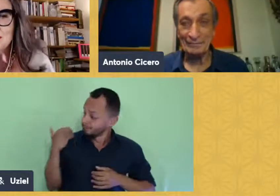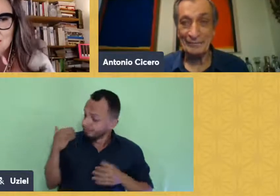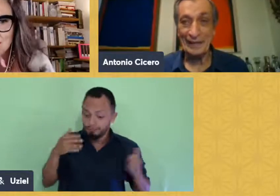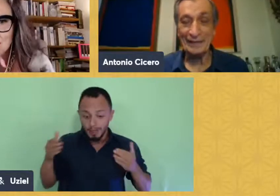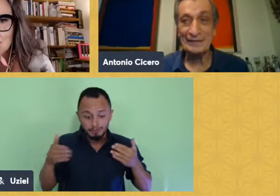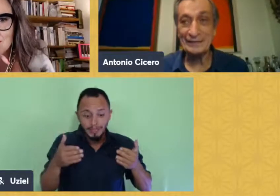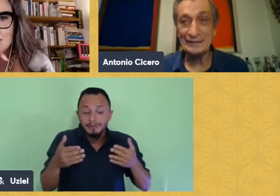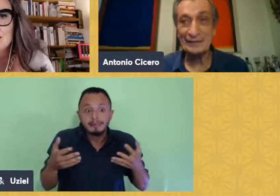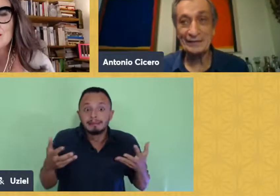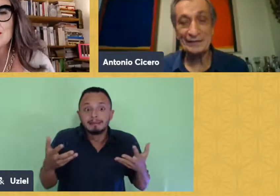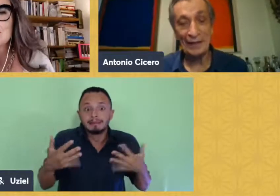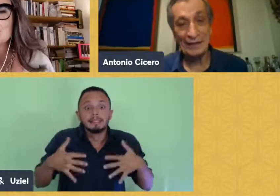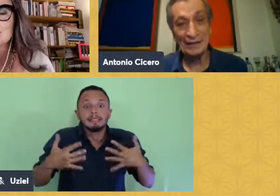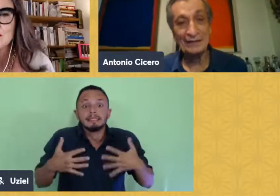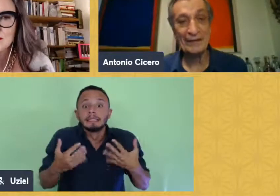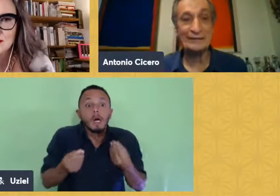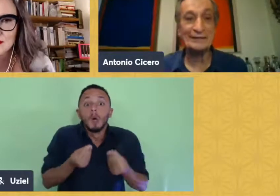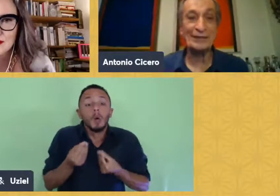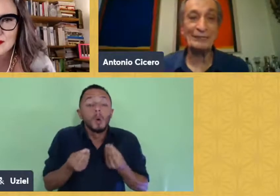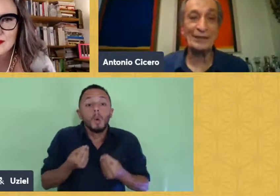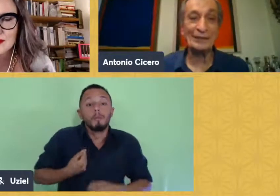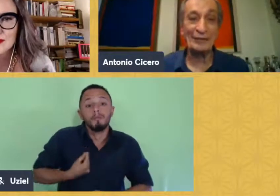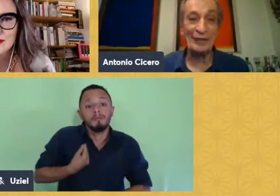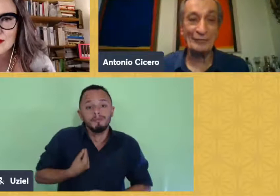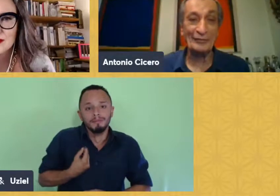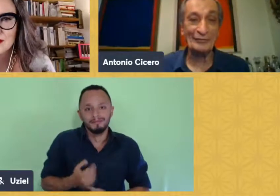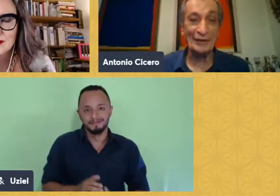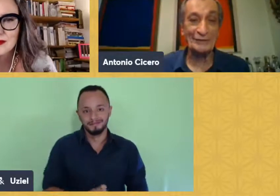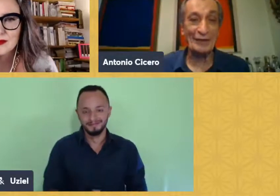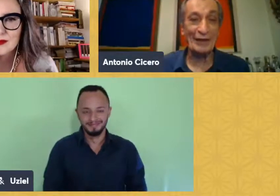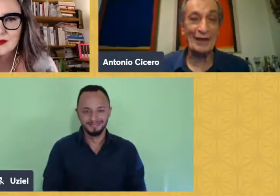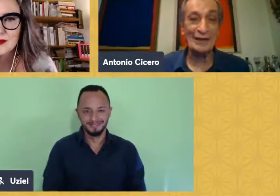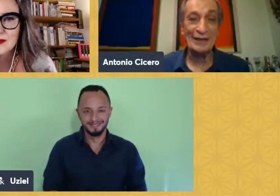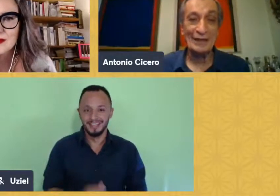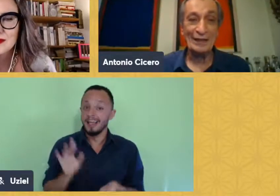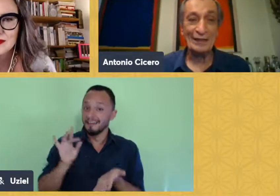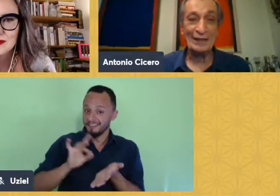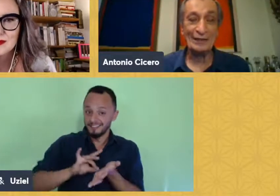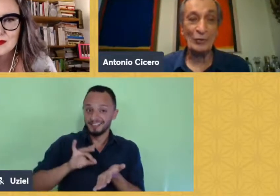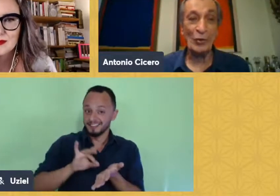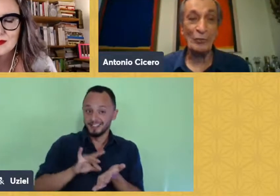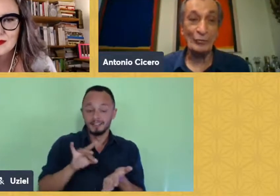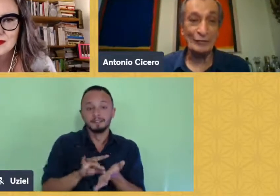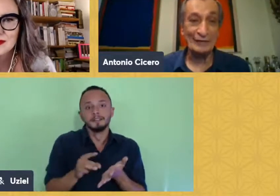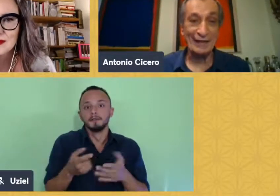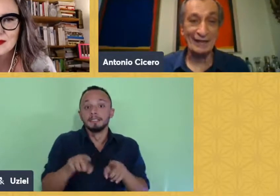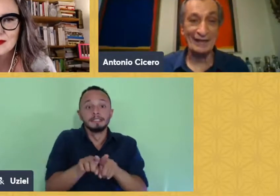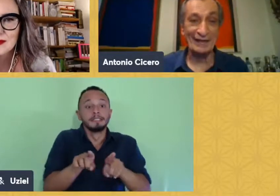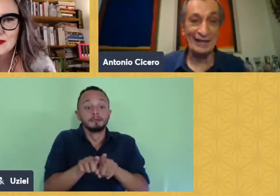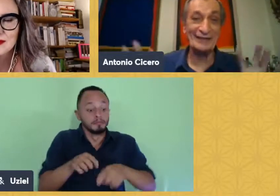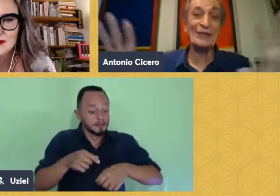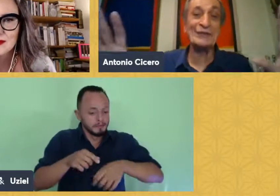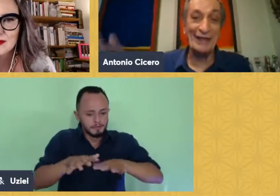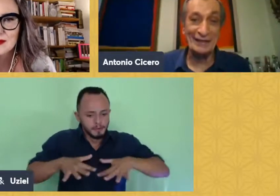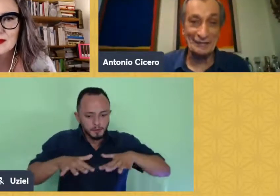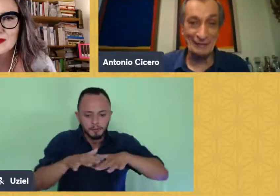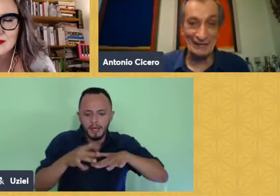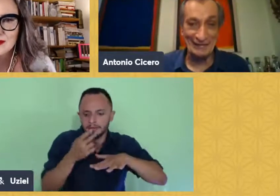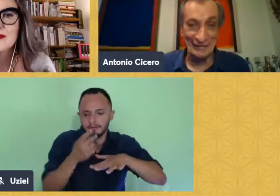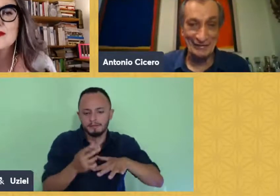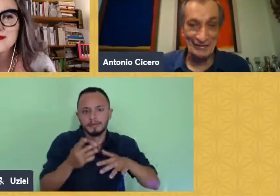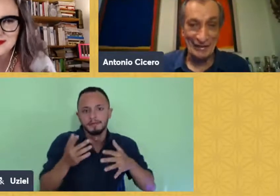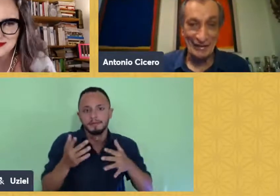verdade, mas na realidade também não é muito fácil falar como rejeitar